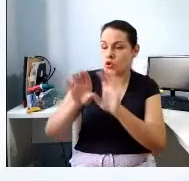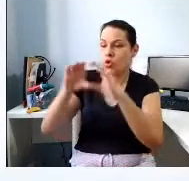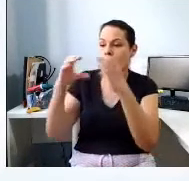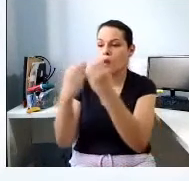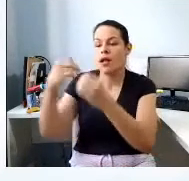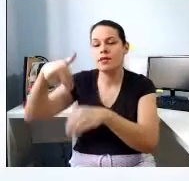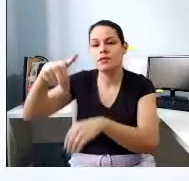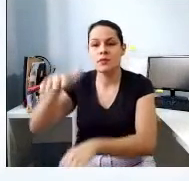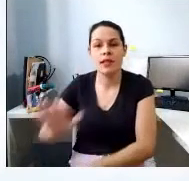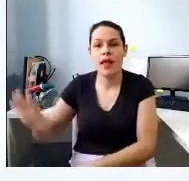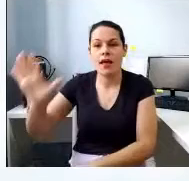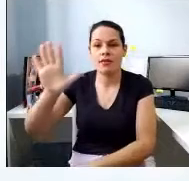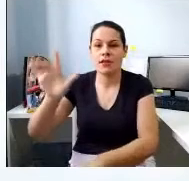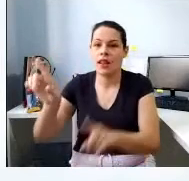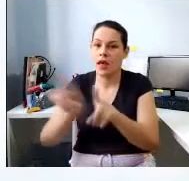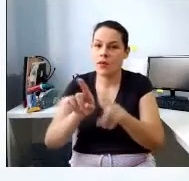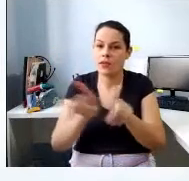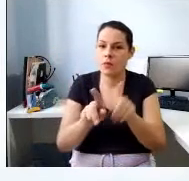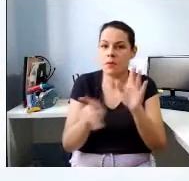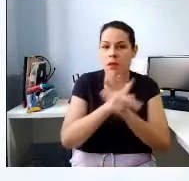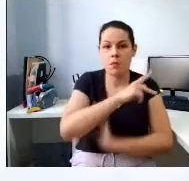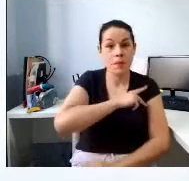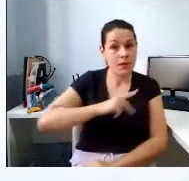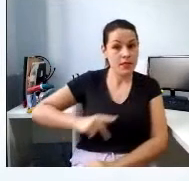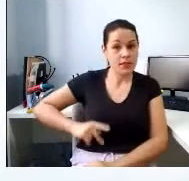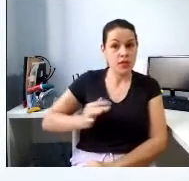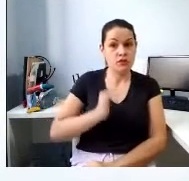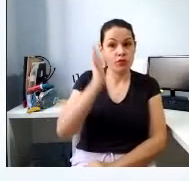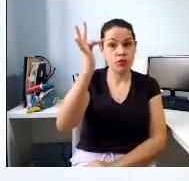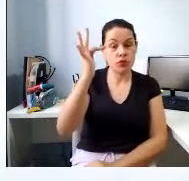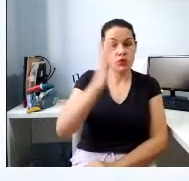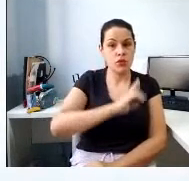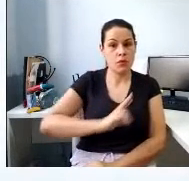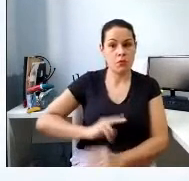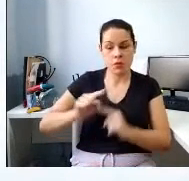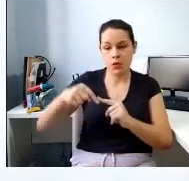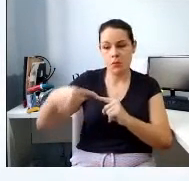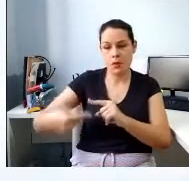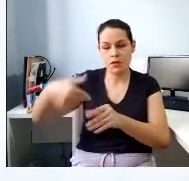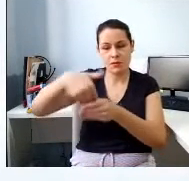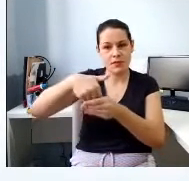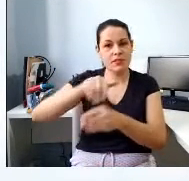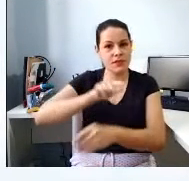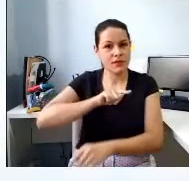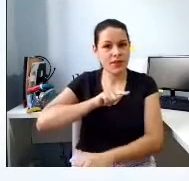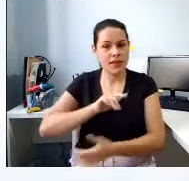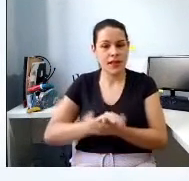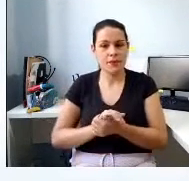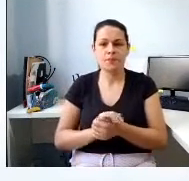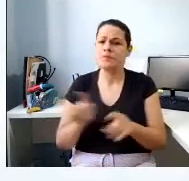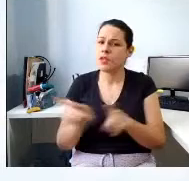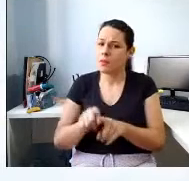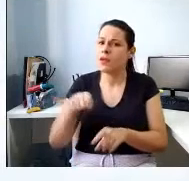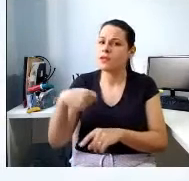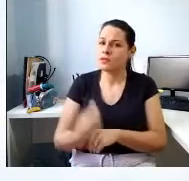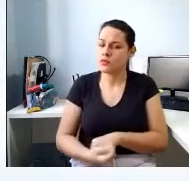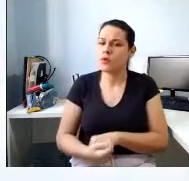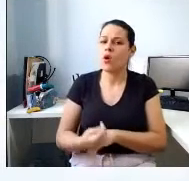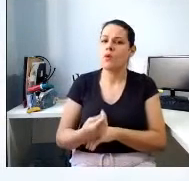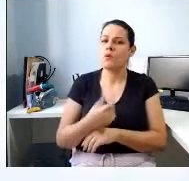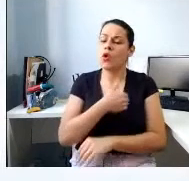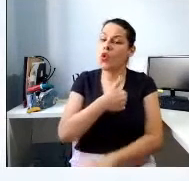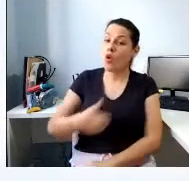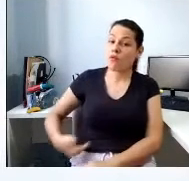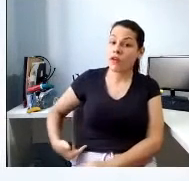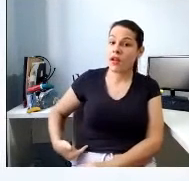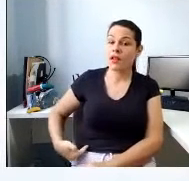quanto para a própria presidência da República no próximo período. Inclusive, a questão dos vereadores, dos governadores,